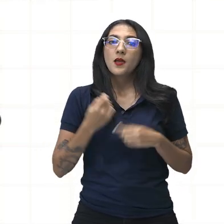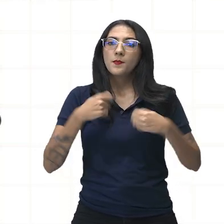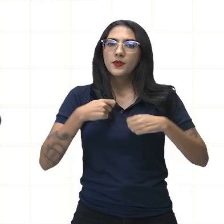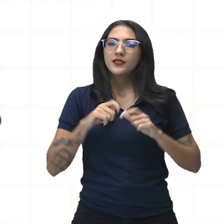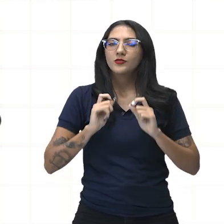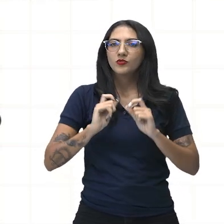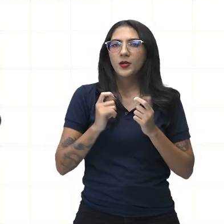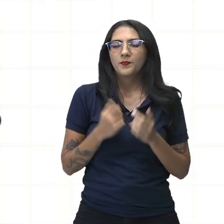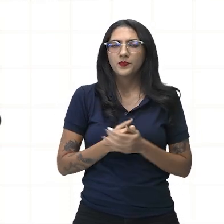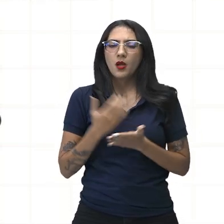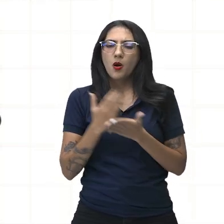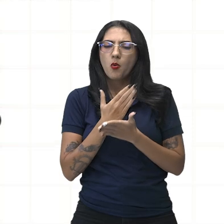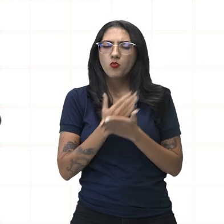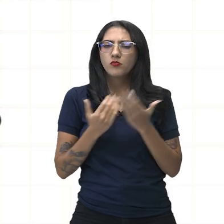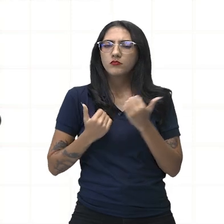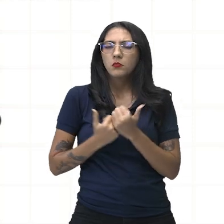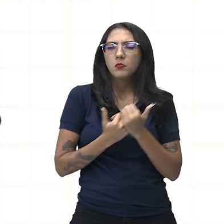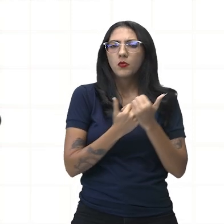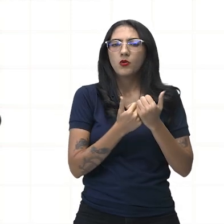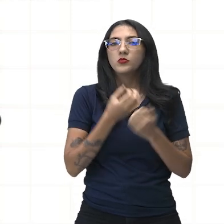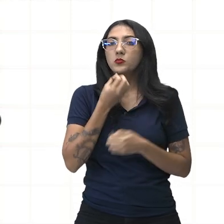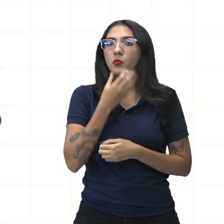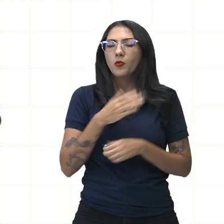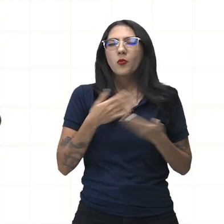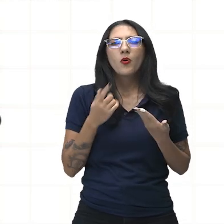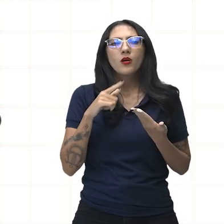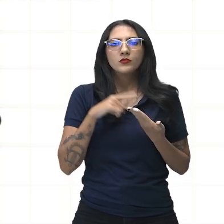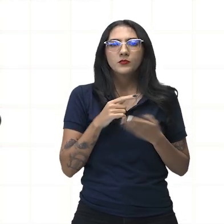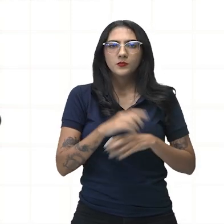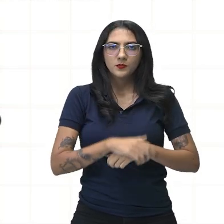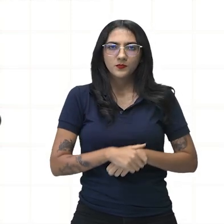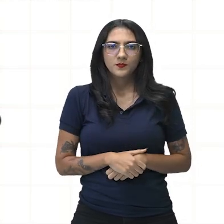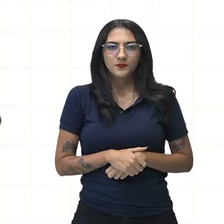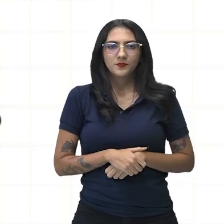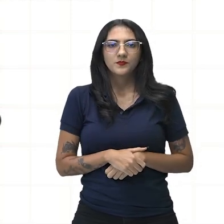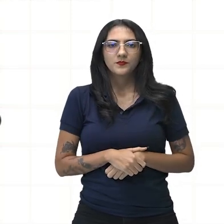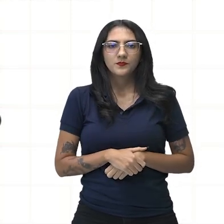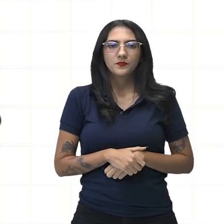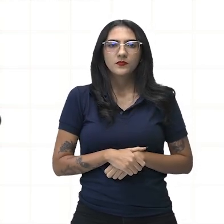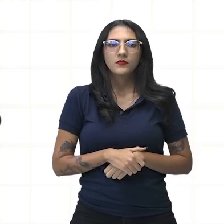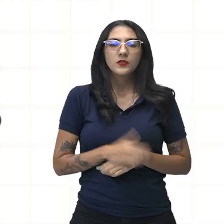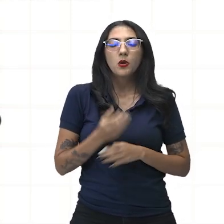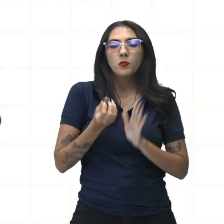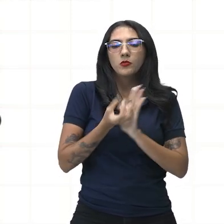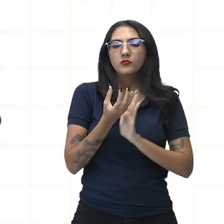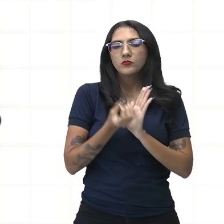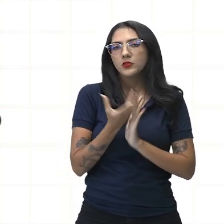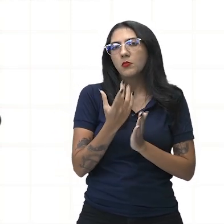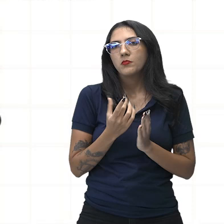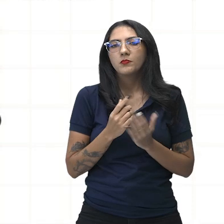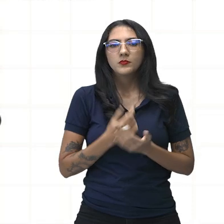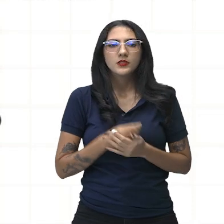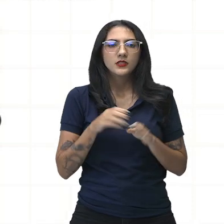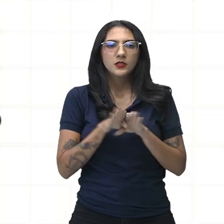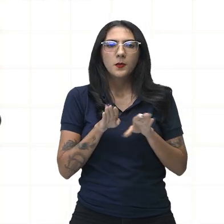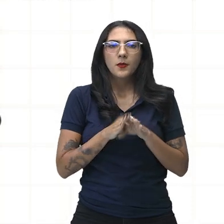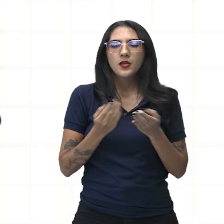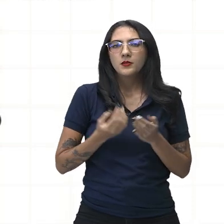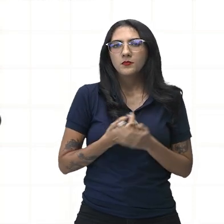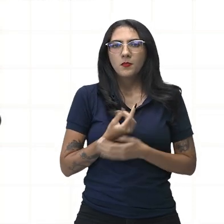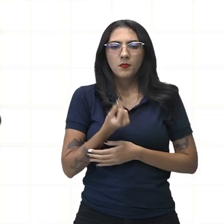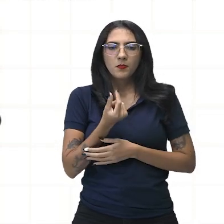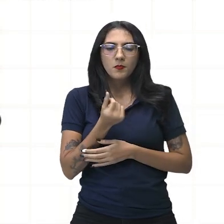oferecer alguma vantagem, né? E quais seriam essas vantagens, professor? Custo menor de produção. Por que esse custo da produção é